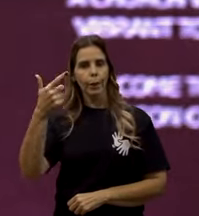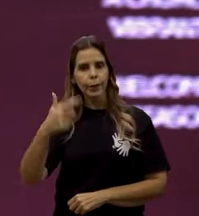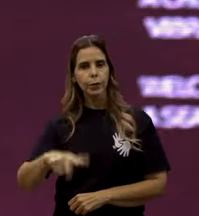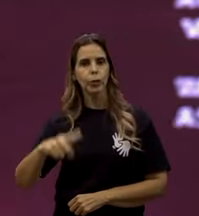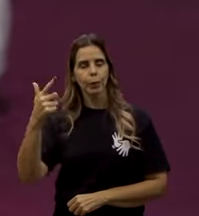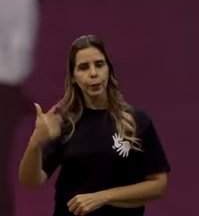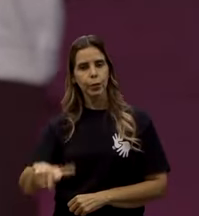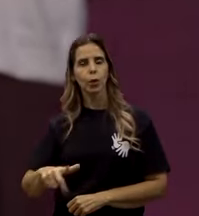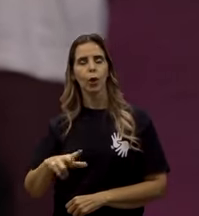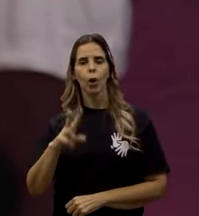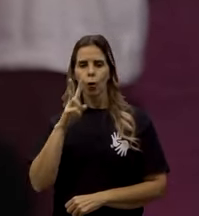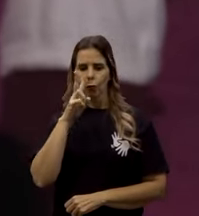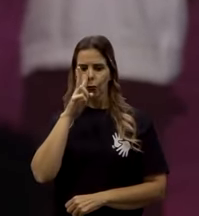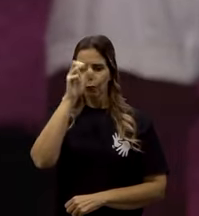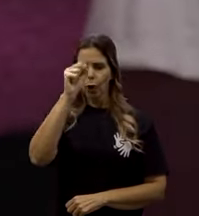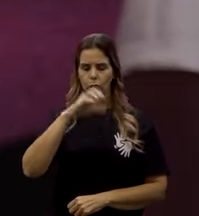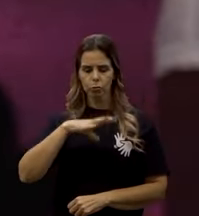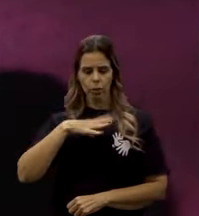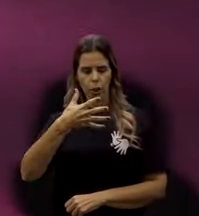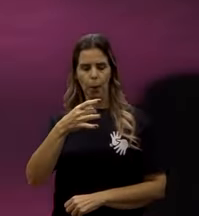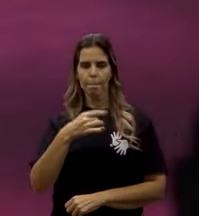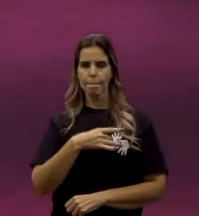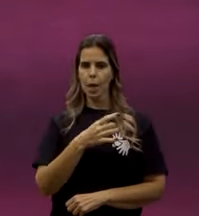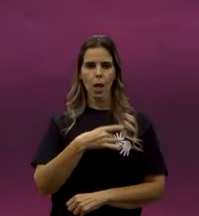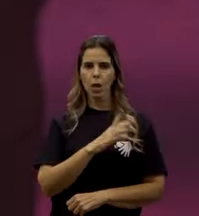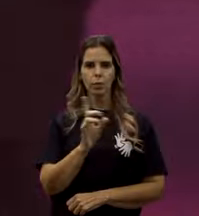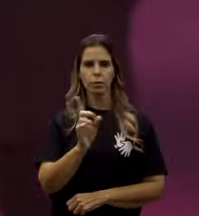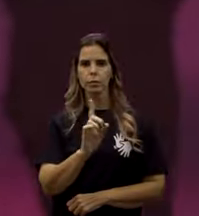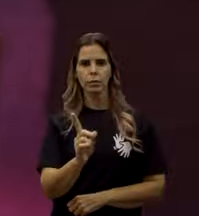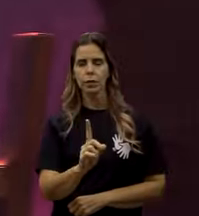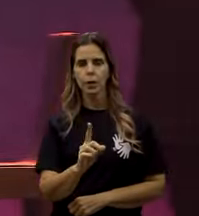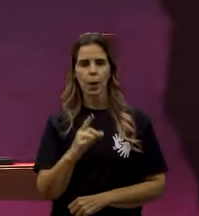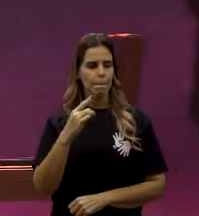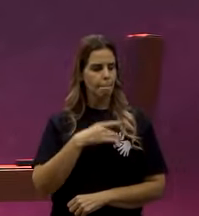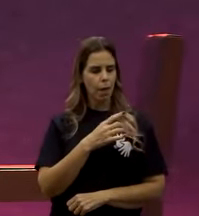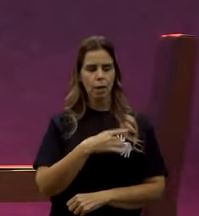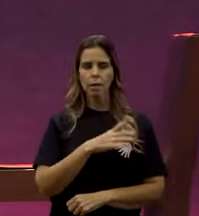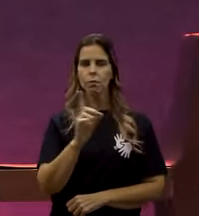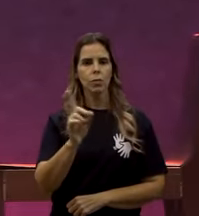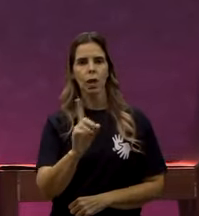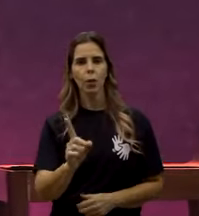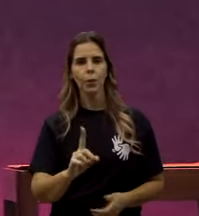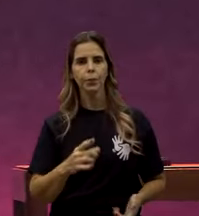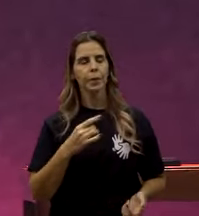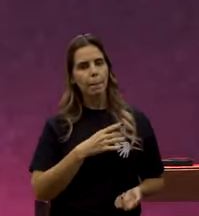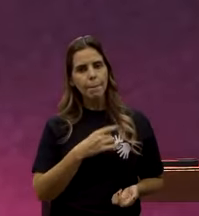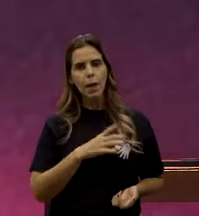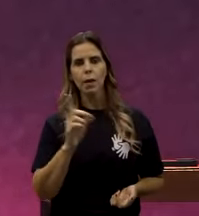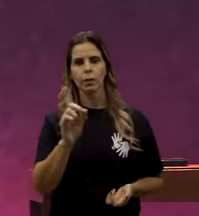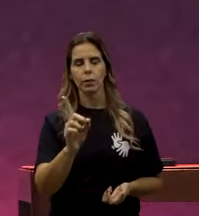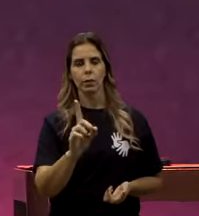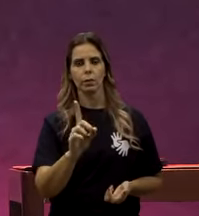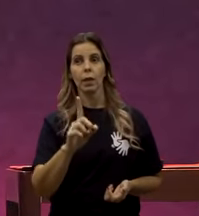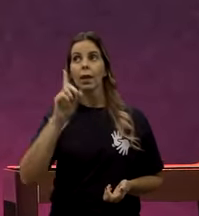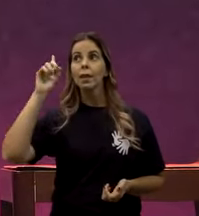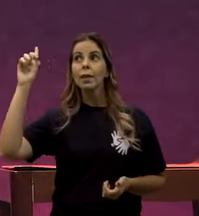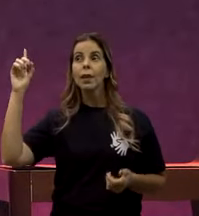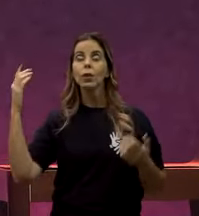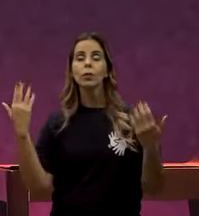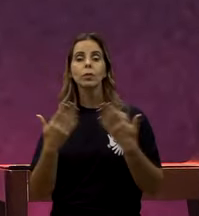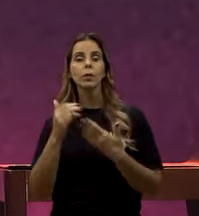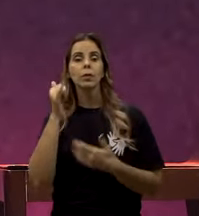corajoso não tenha medo não te espante não tenha medo não tenha medo isso aqui é para alguém hoje Deus tá dizendo não tenha